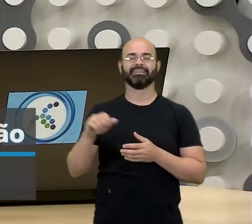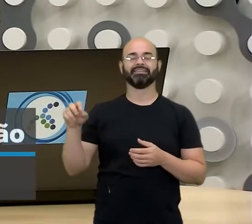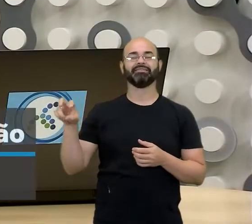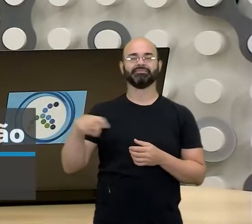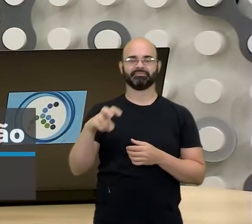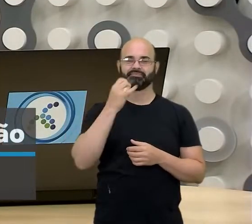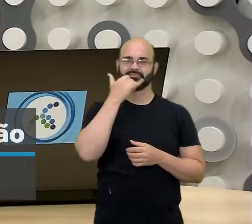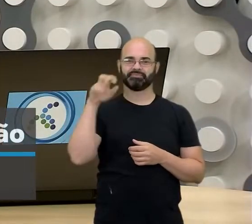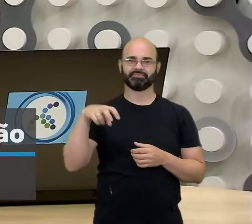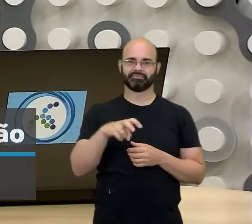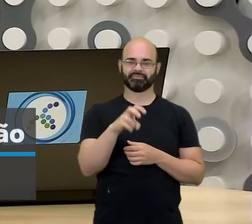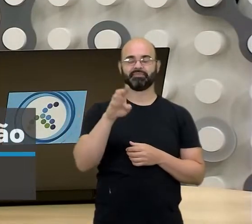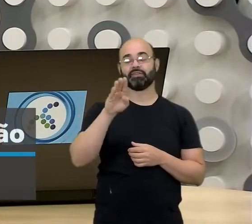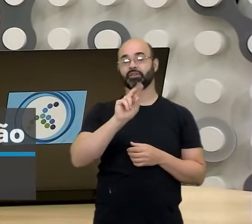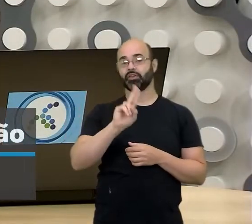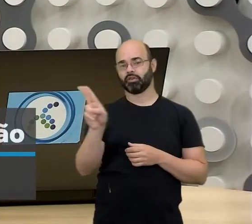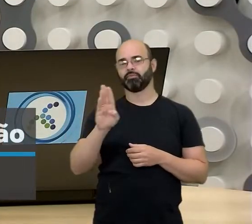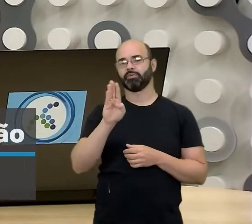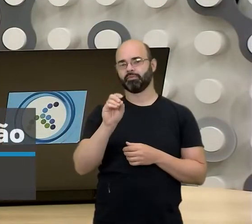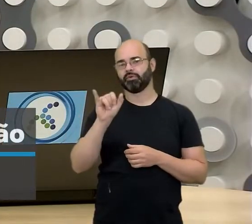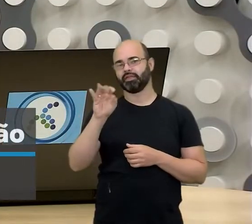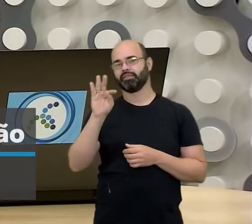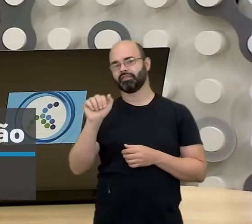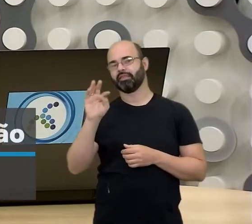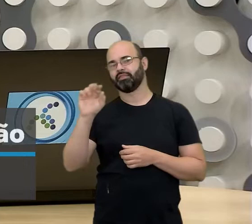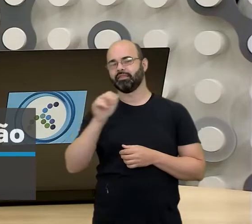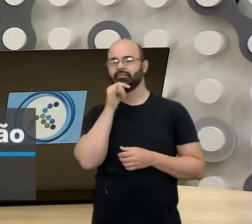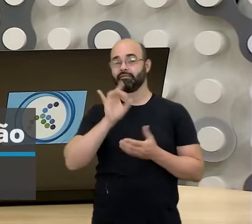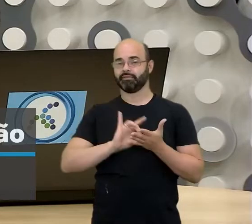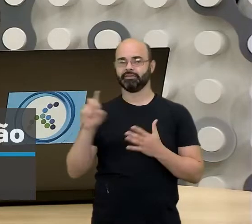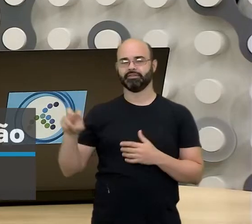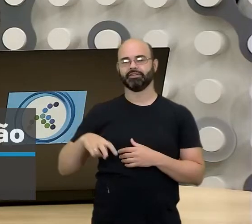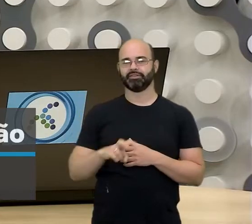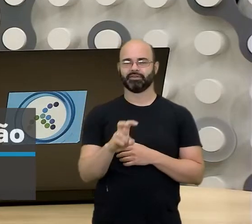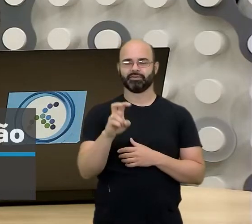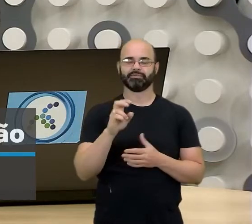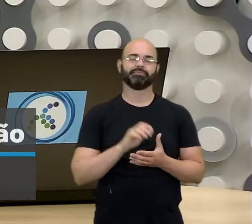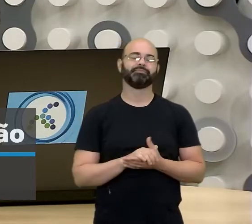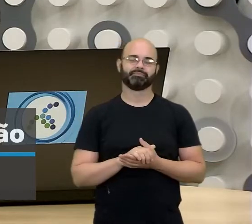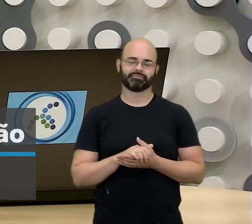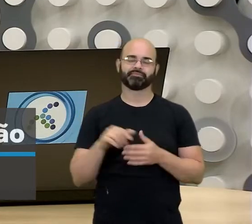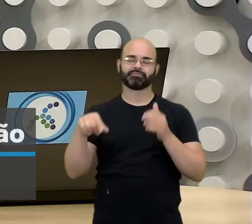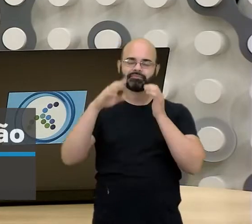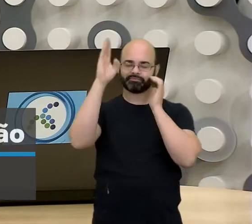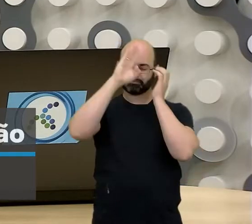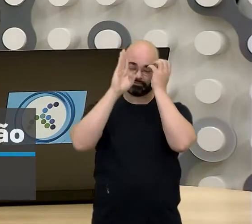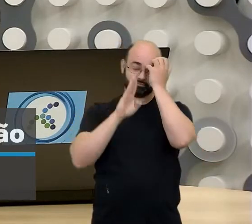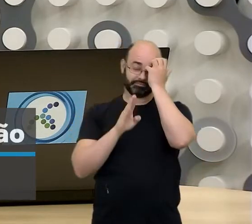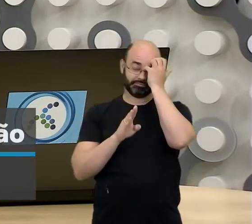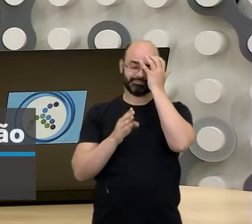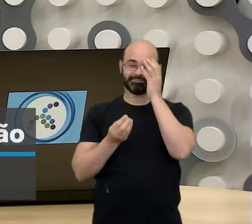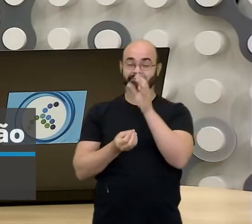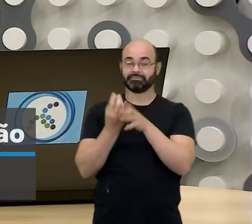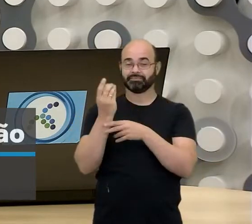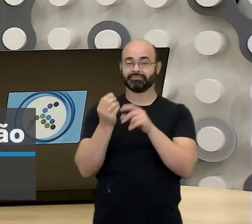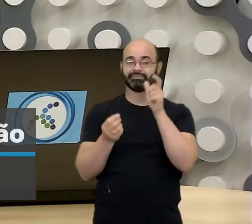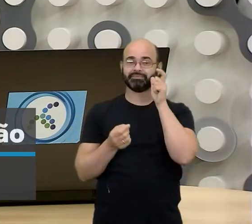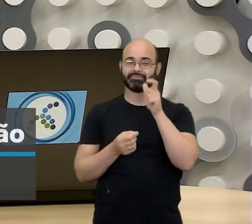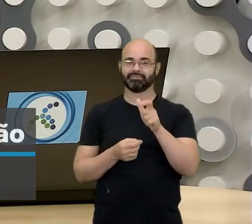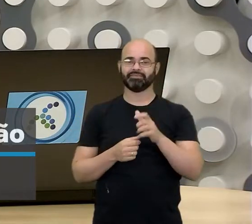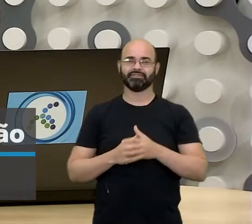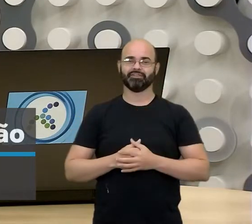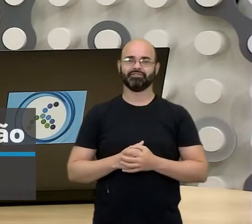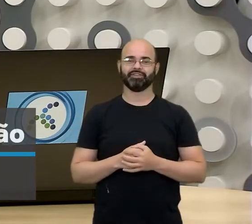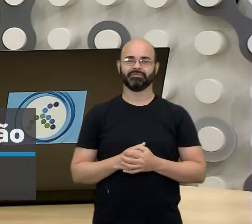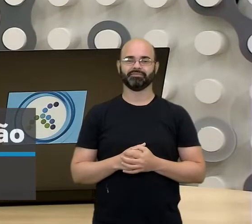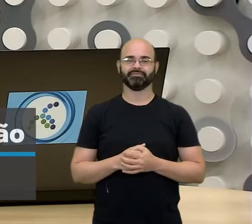alguns contos que já foram que vêm de outros países e aí são adaptados para o Brasil, né? Então, são muito interessantes esses contos também.